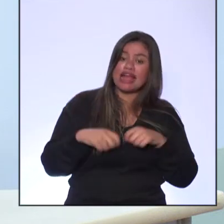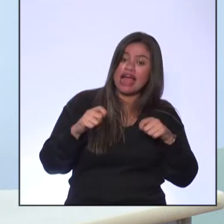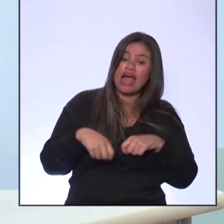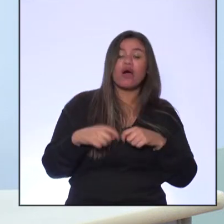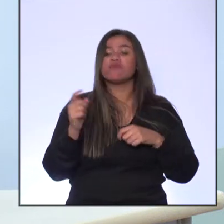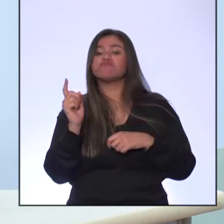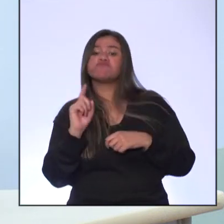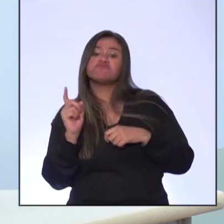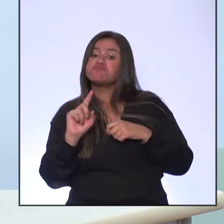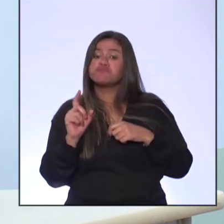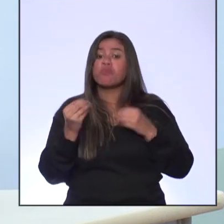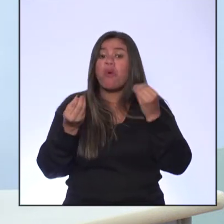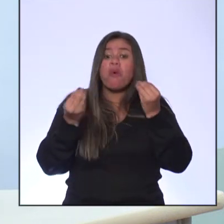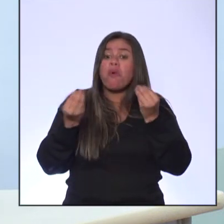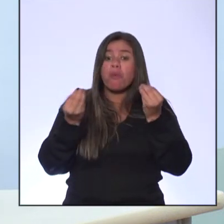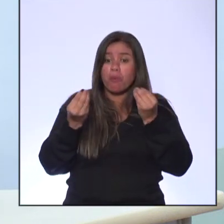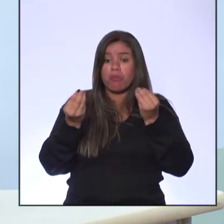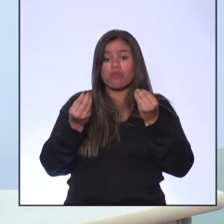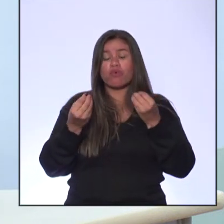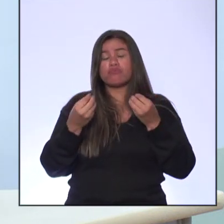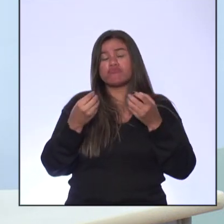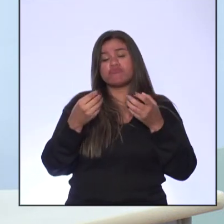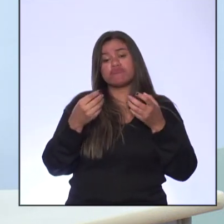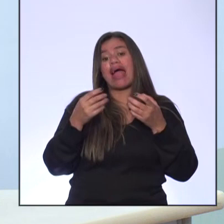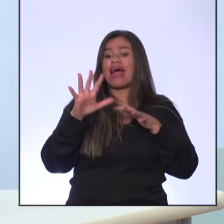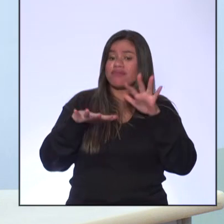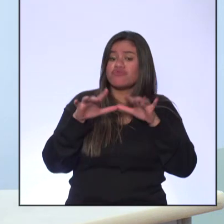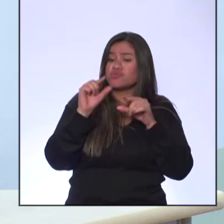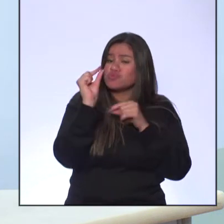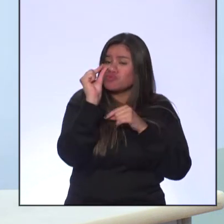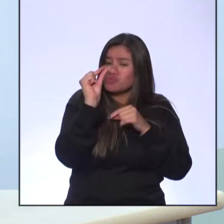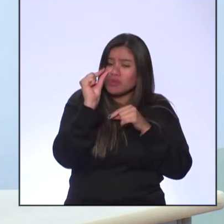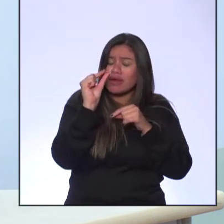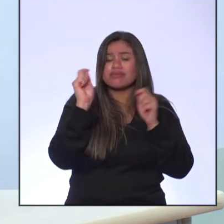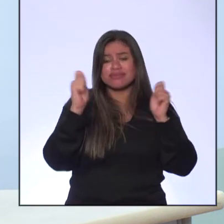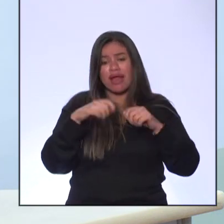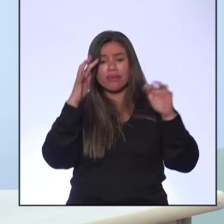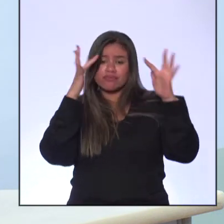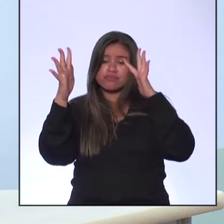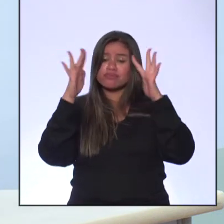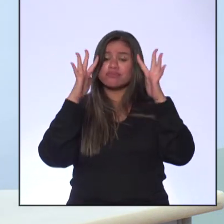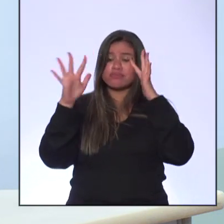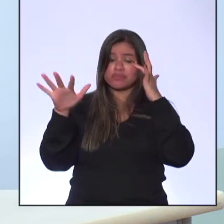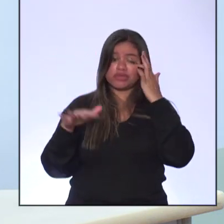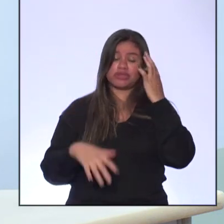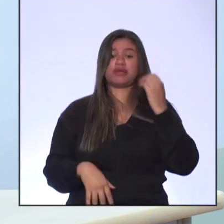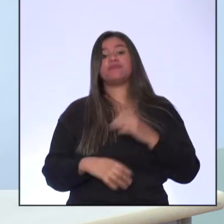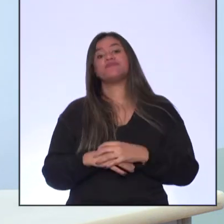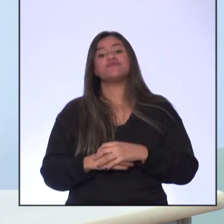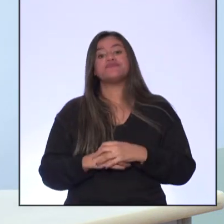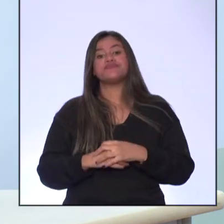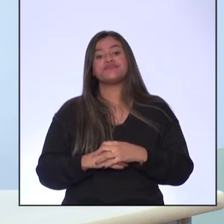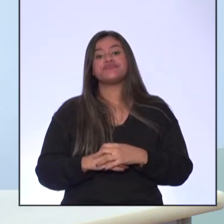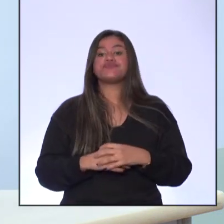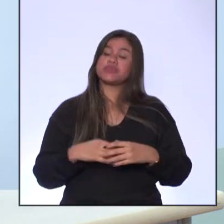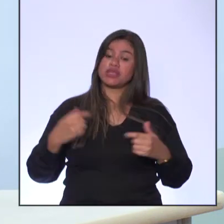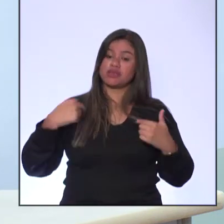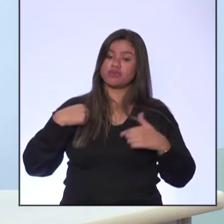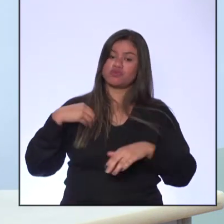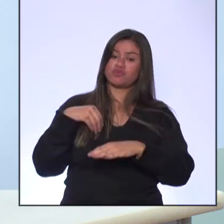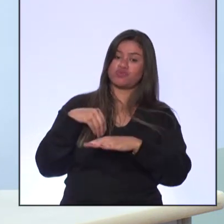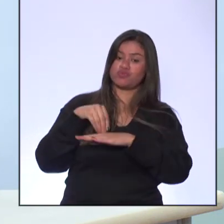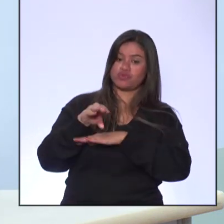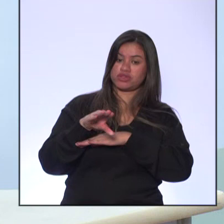algo para repensar. Tá? Eu vou deixar como uma dica para vocês que fizeram